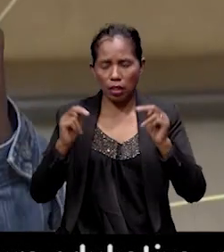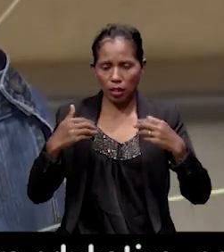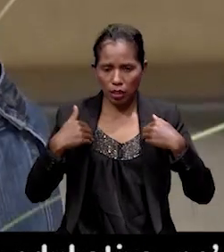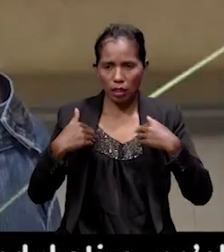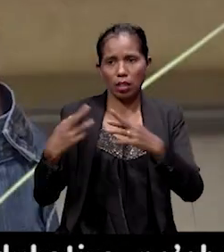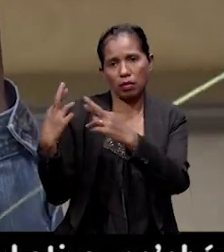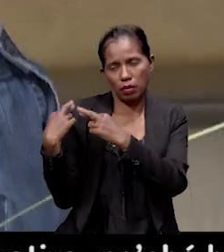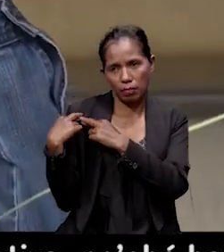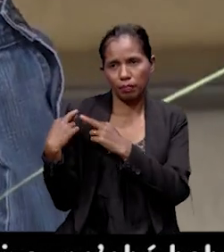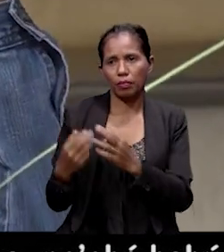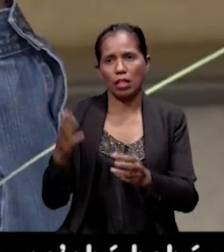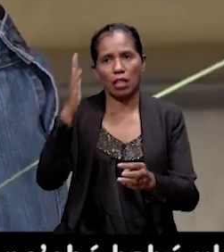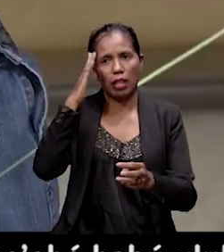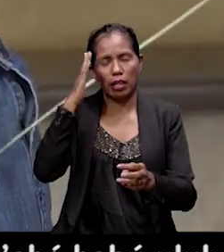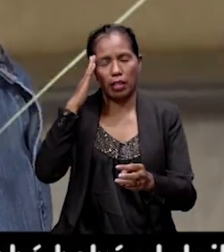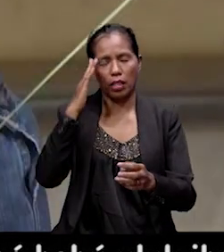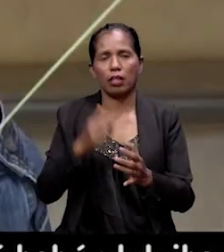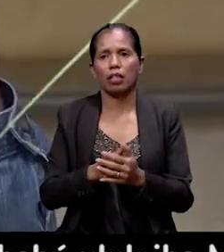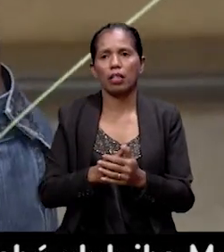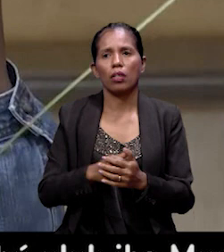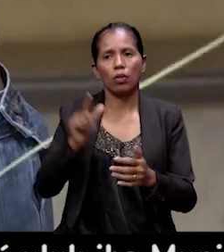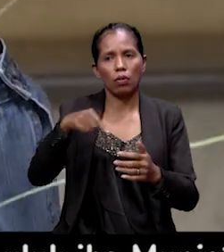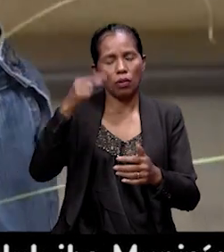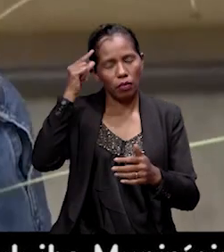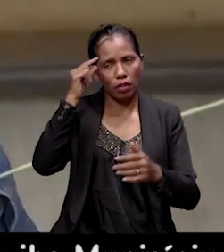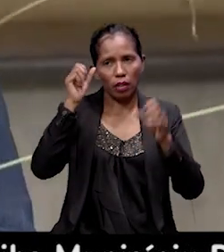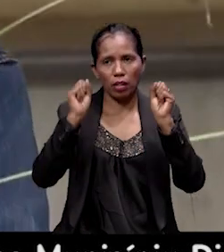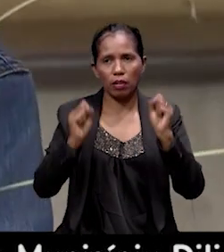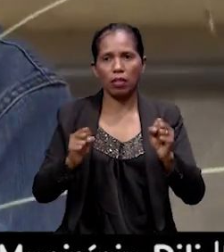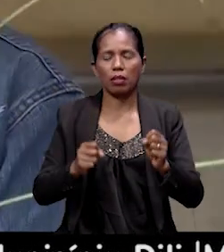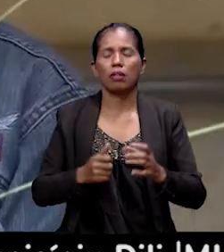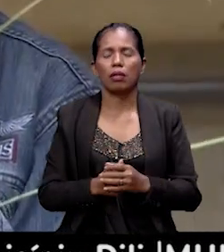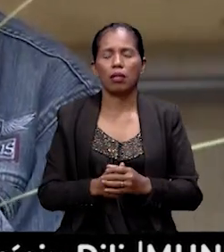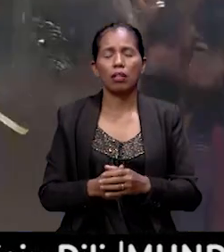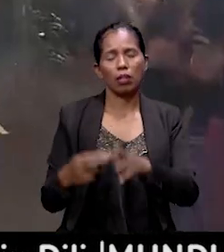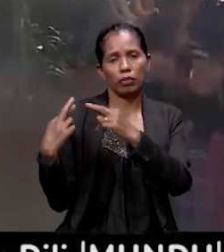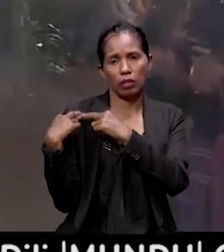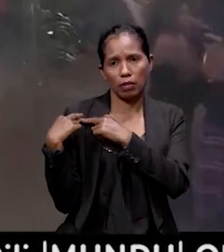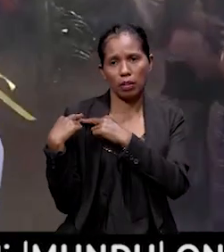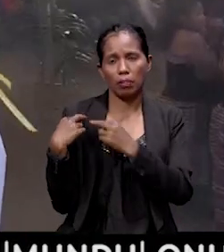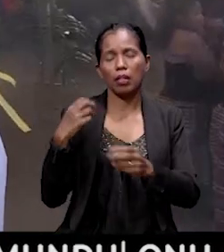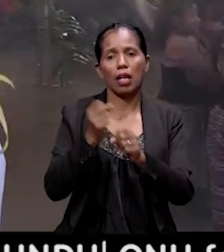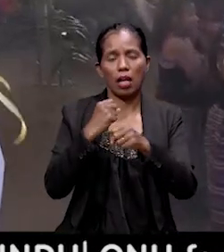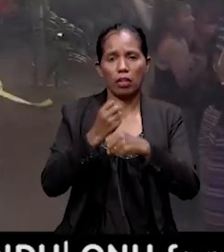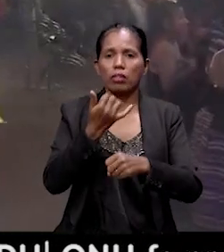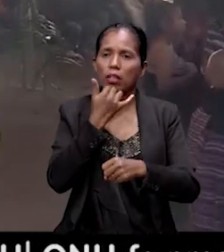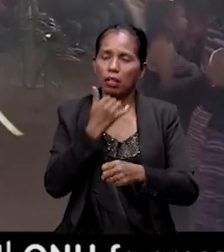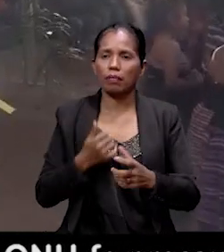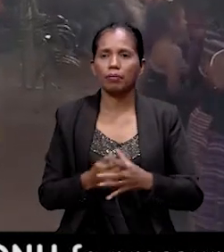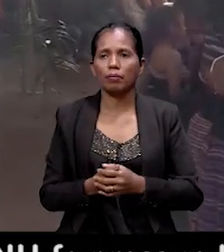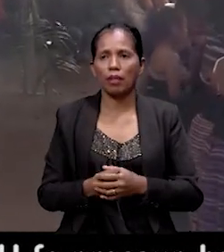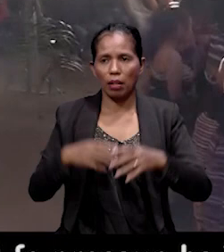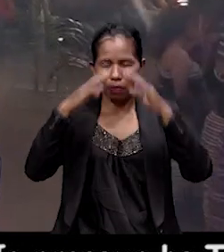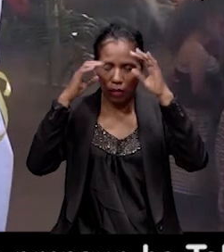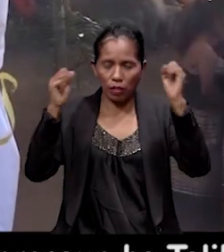públicos, nem atende cada princípio e da governança, mas responsabilização para a atos. Presidente da Comissão Organizadora para